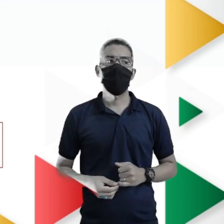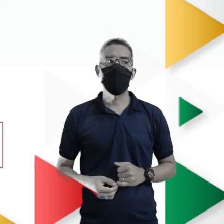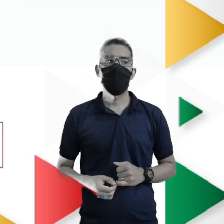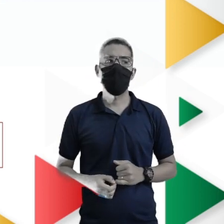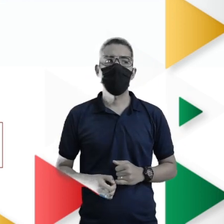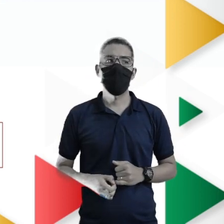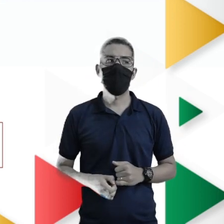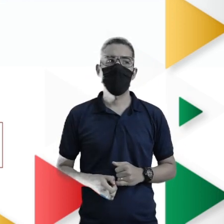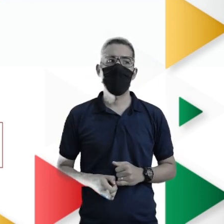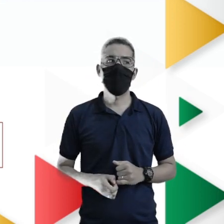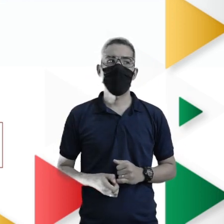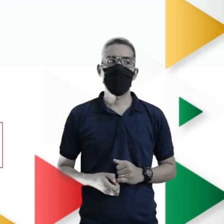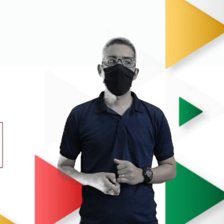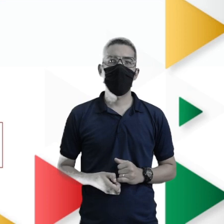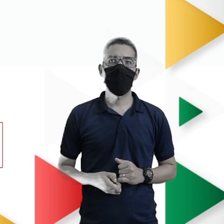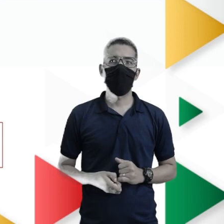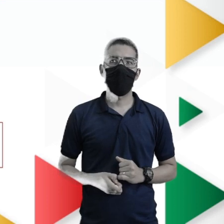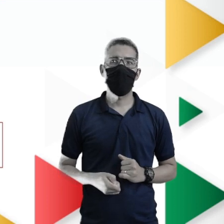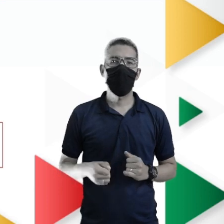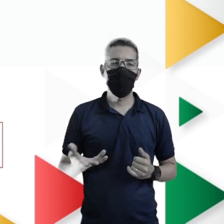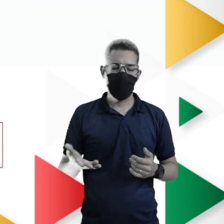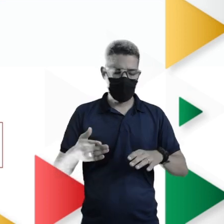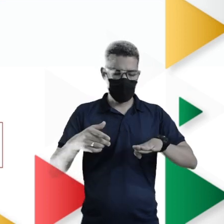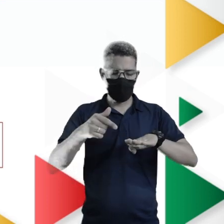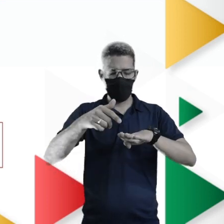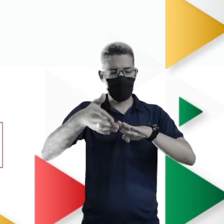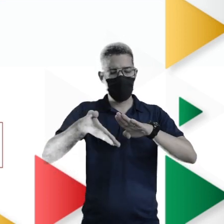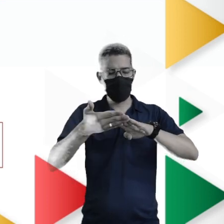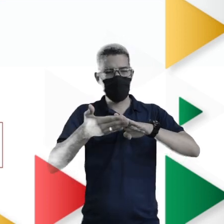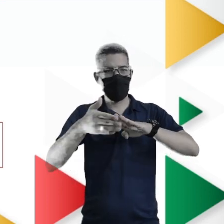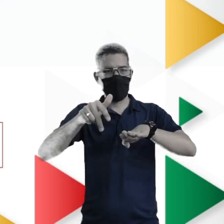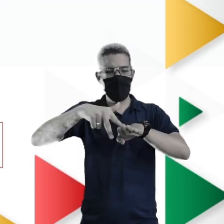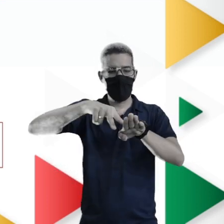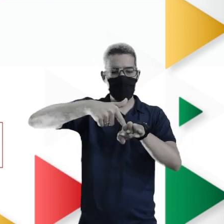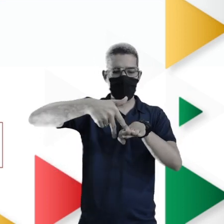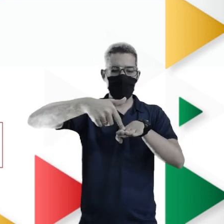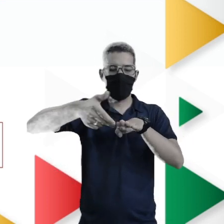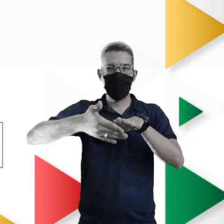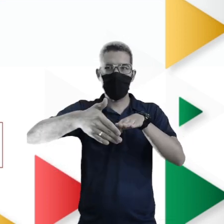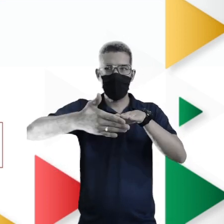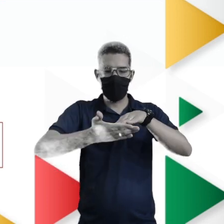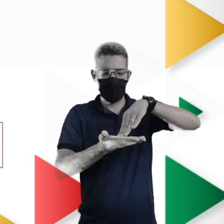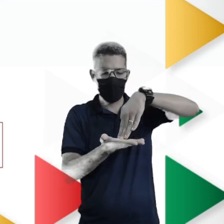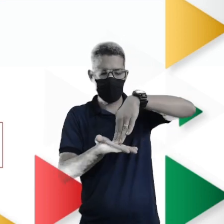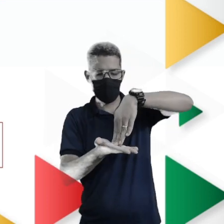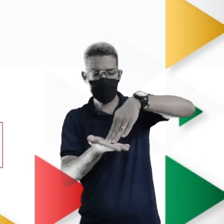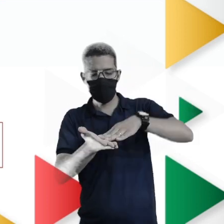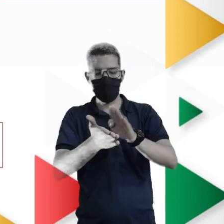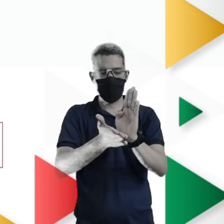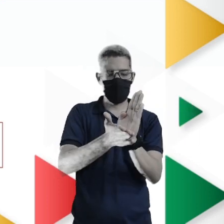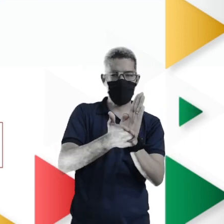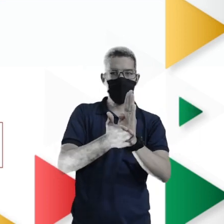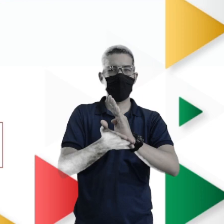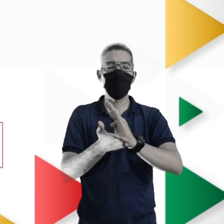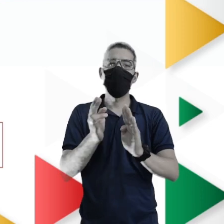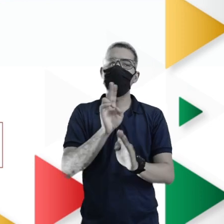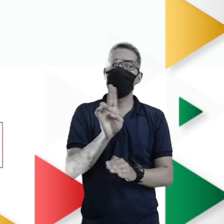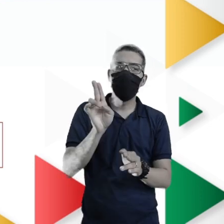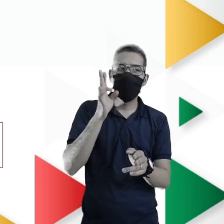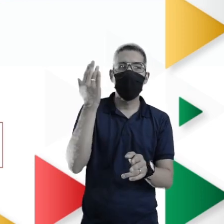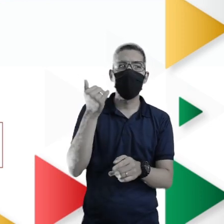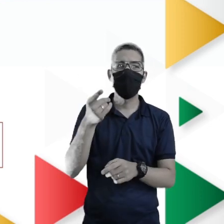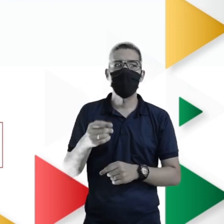ser também na ponta do skate, tá? Eu não sei nada de skate, não, nem fico em pé em cima dele, mas eu sei dos nomes,